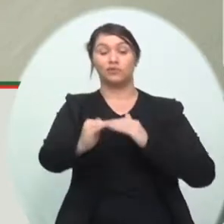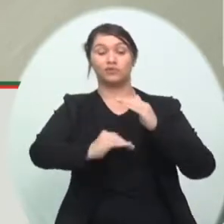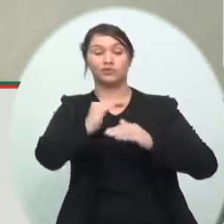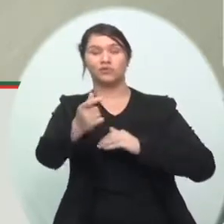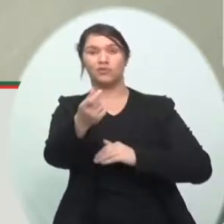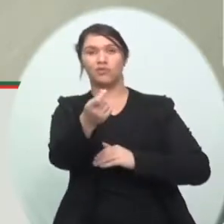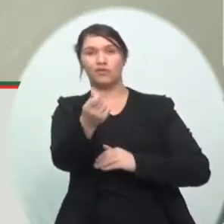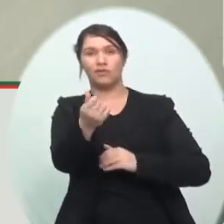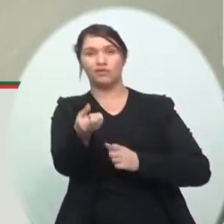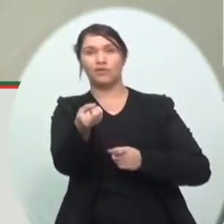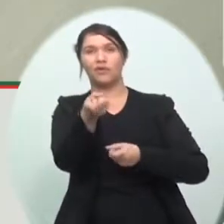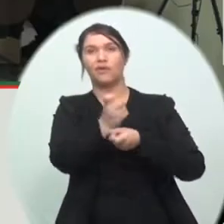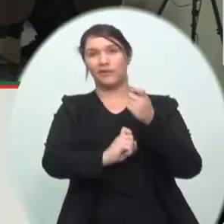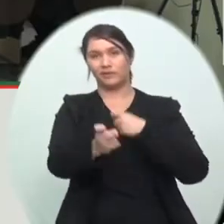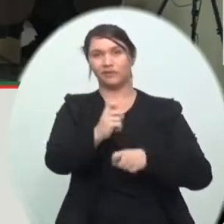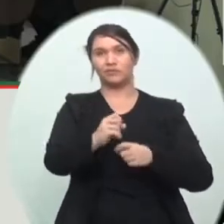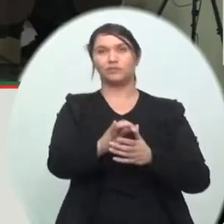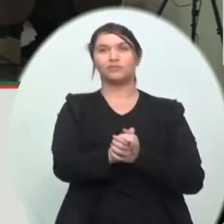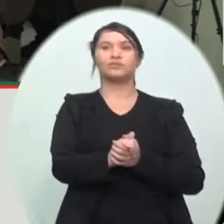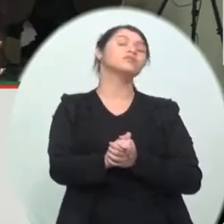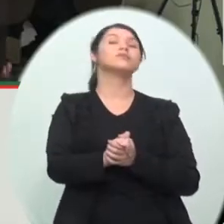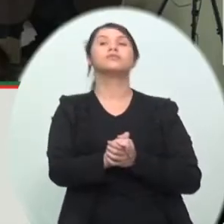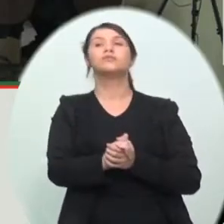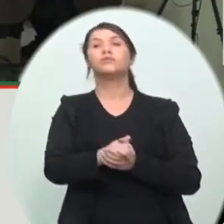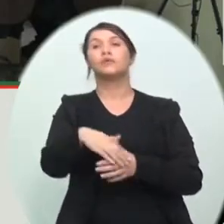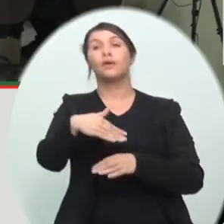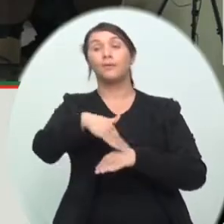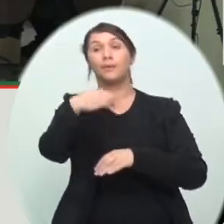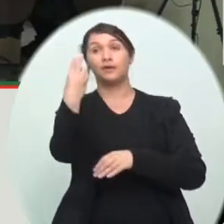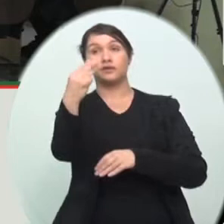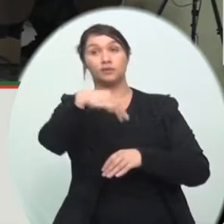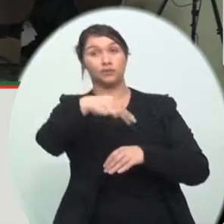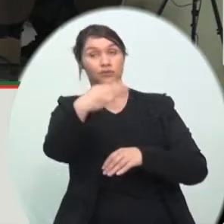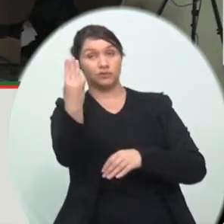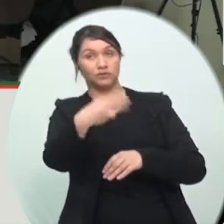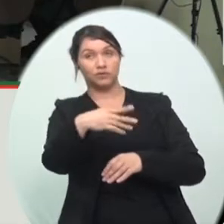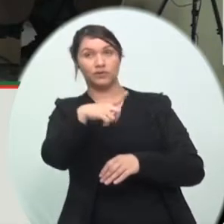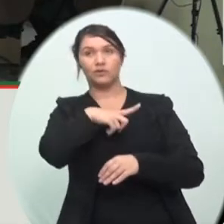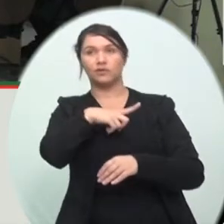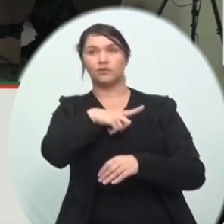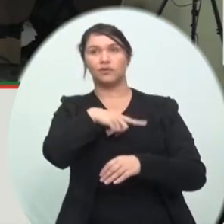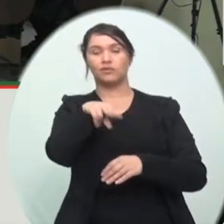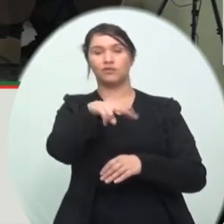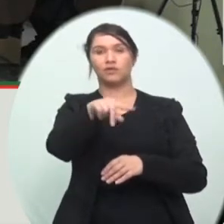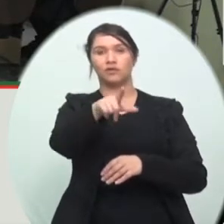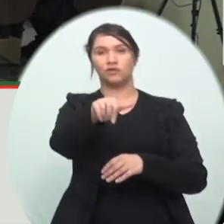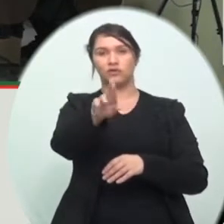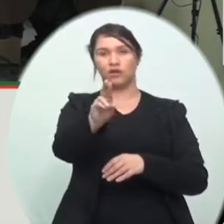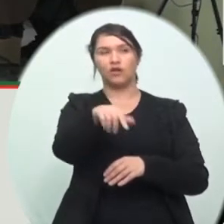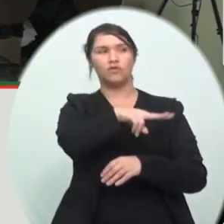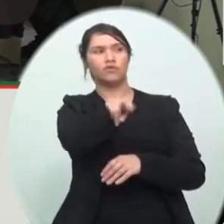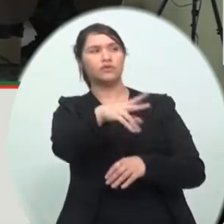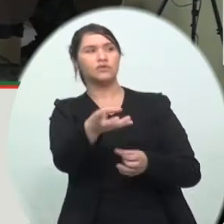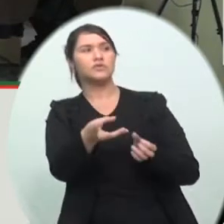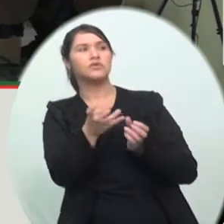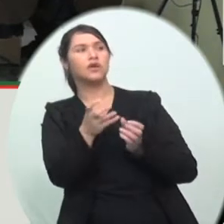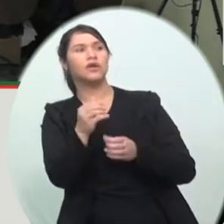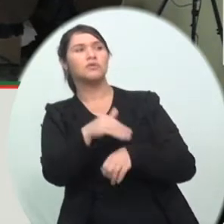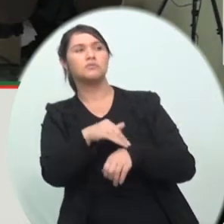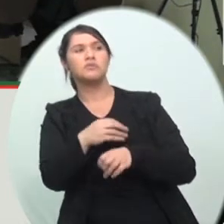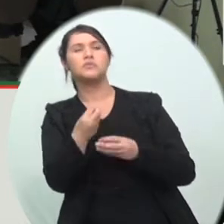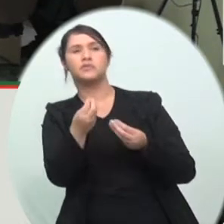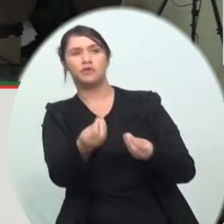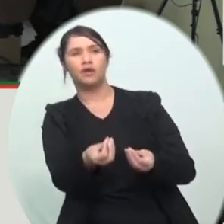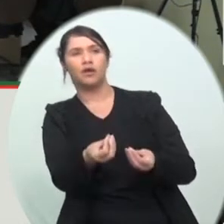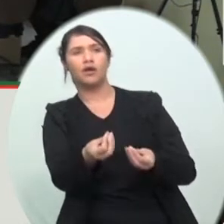todos pela oportunidade. Nós temos mais 3 minutos e 30 cedido pelo vereador Zélio Casagrande, e se algum vereador gostaria de ceder seu